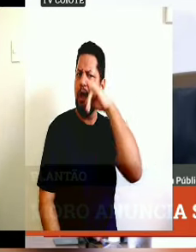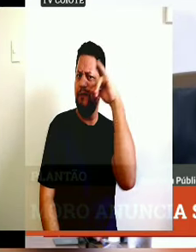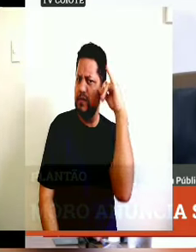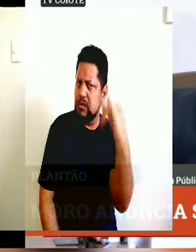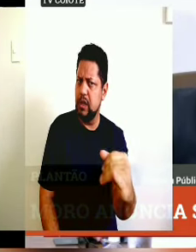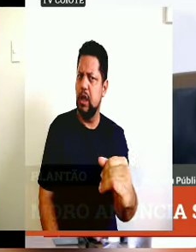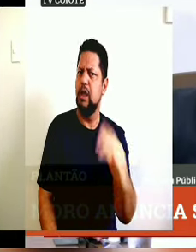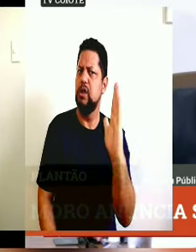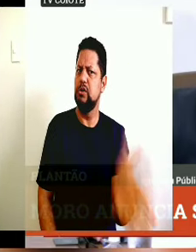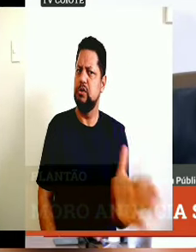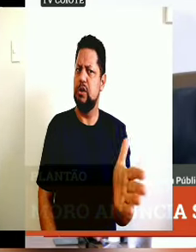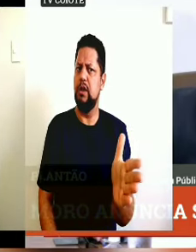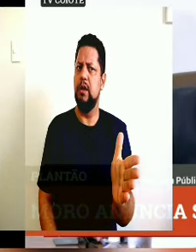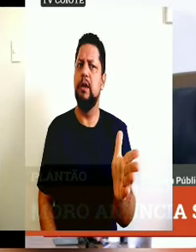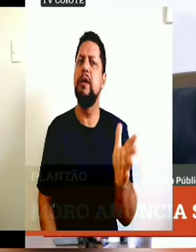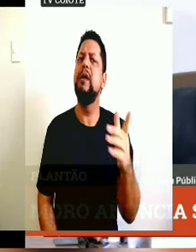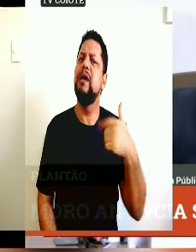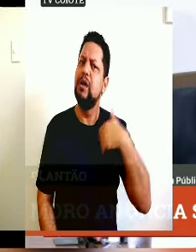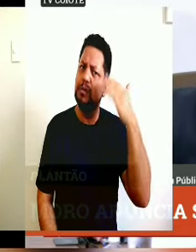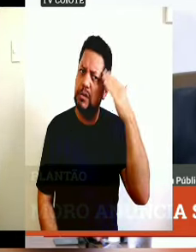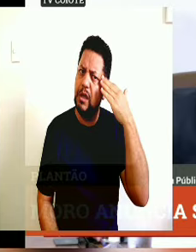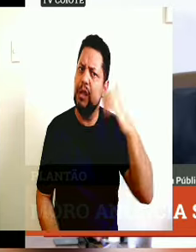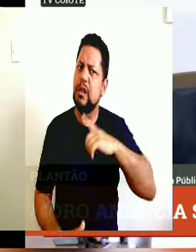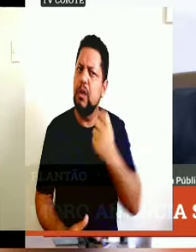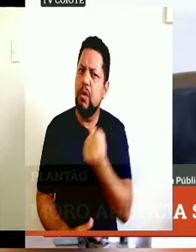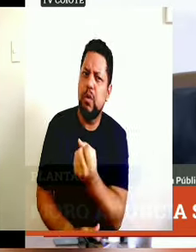positivas, mas quando se começa a